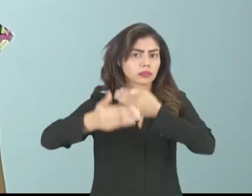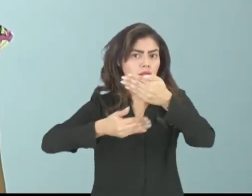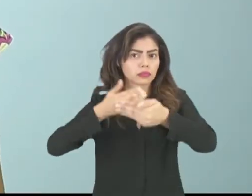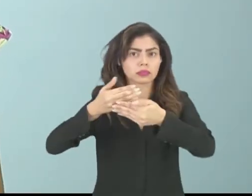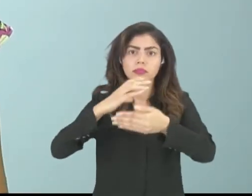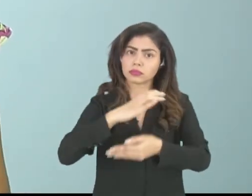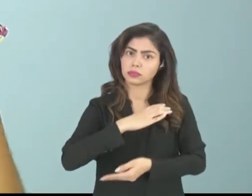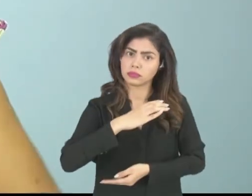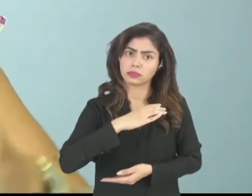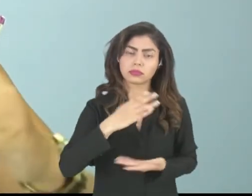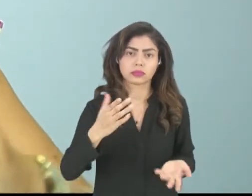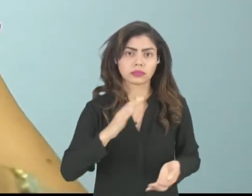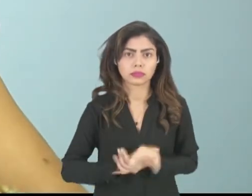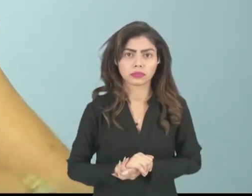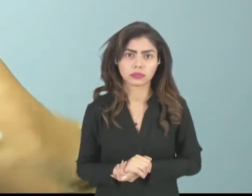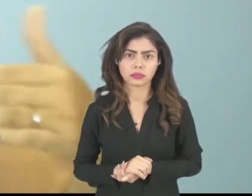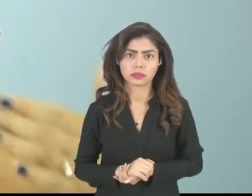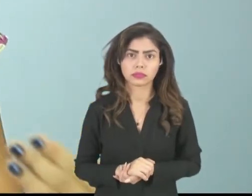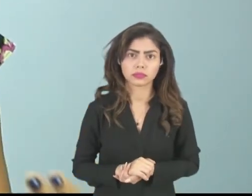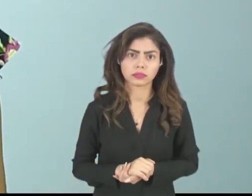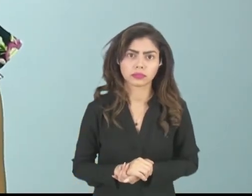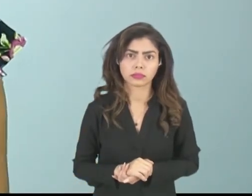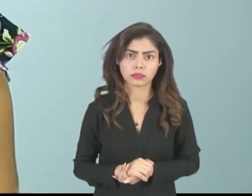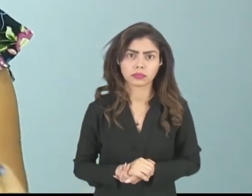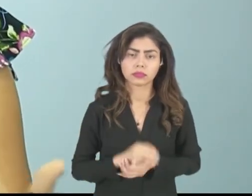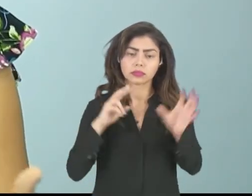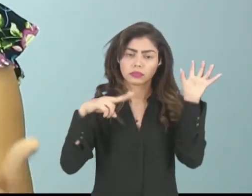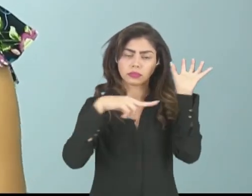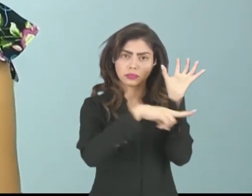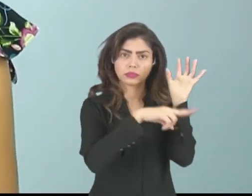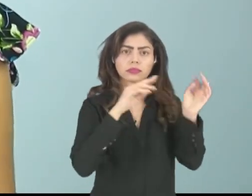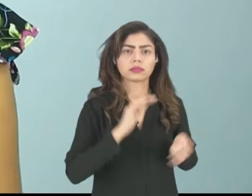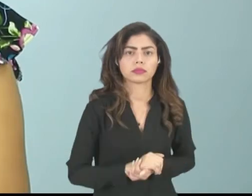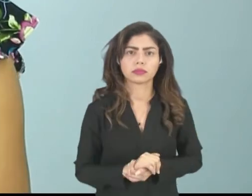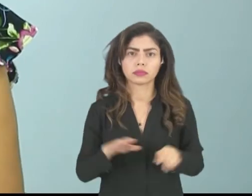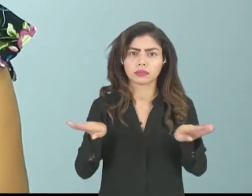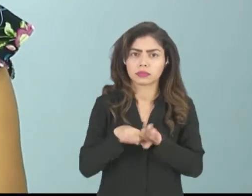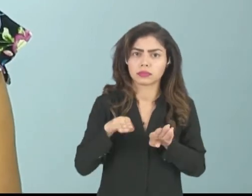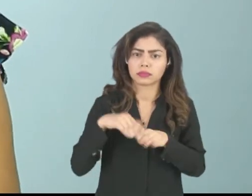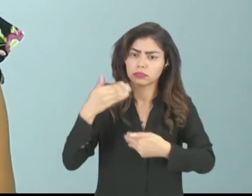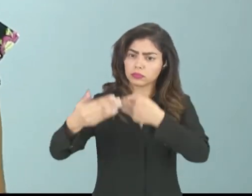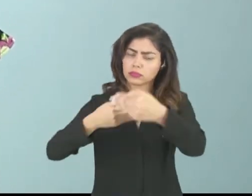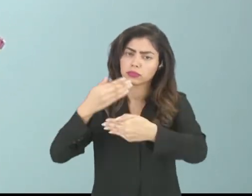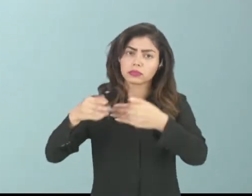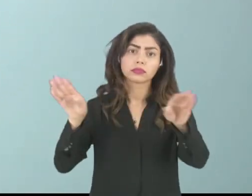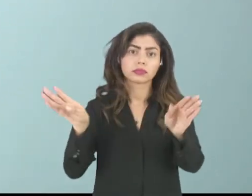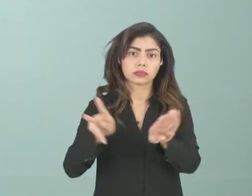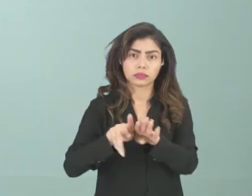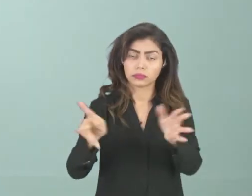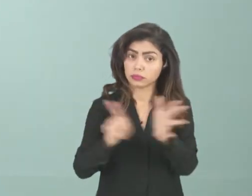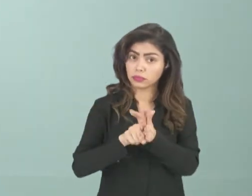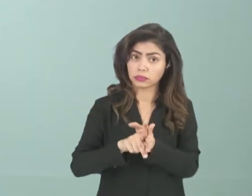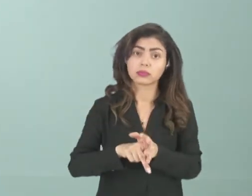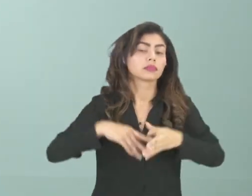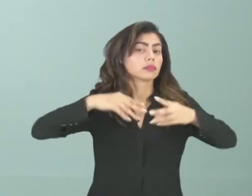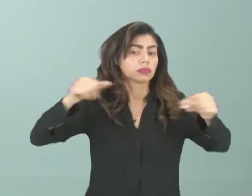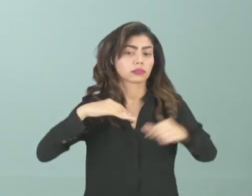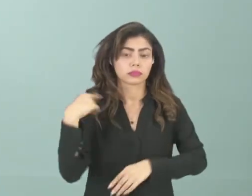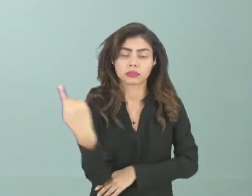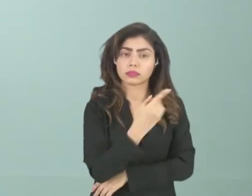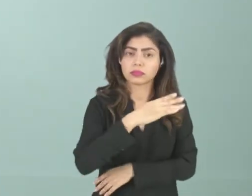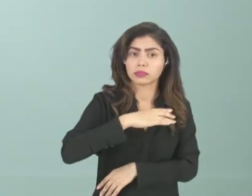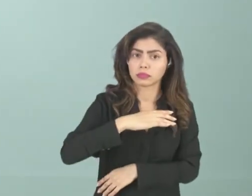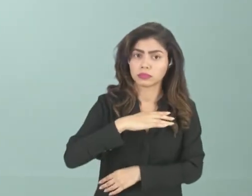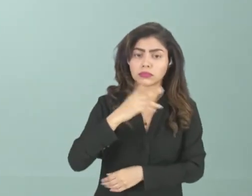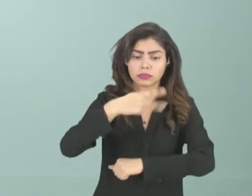de urbanização, porque foi exatamente o êxodo rural que intensificou esse processo de urbanização dentro do nosso país,